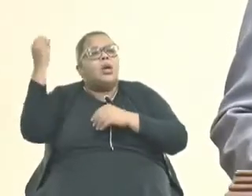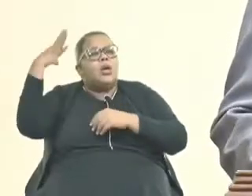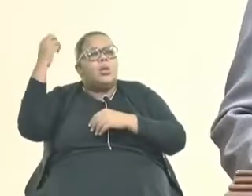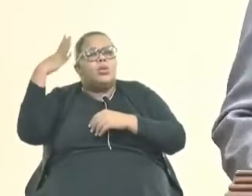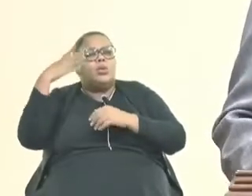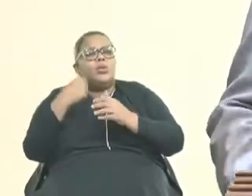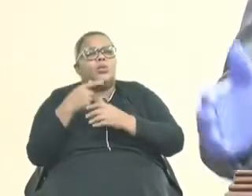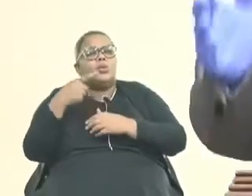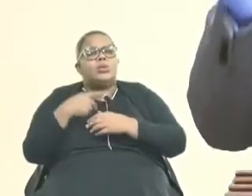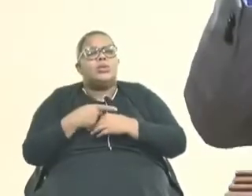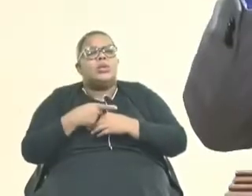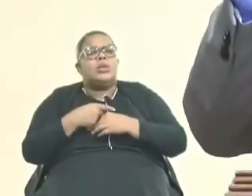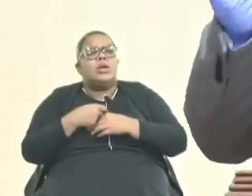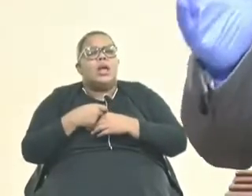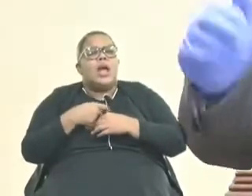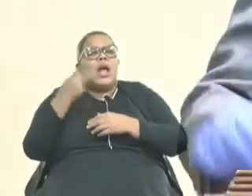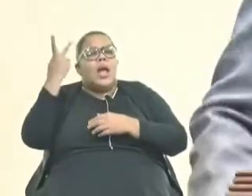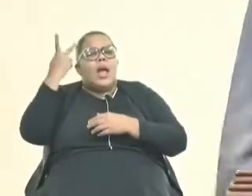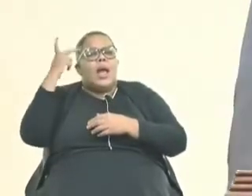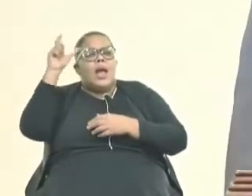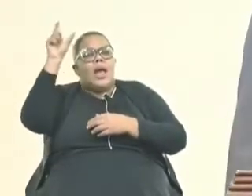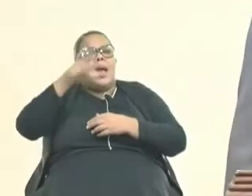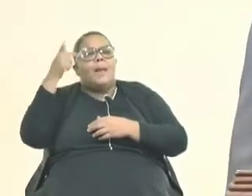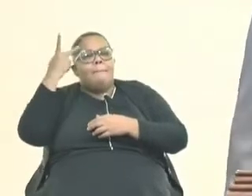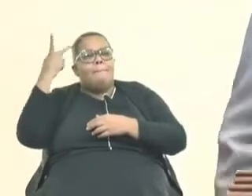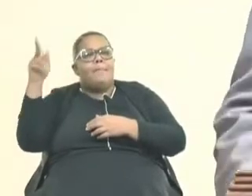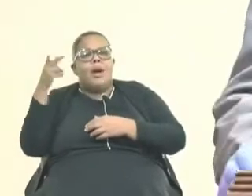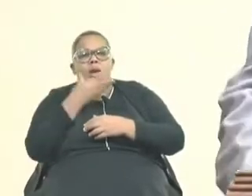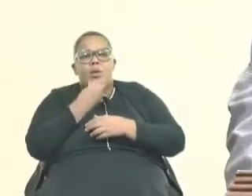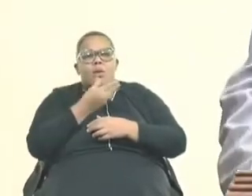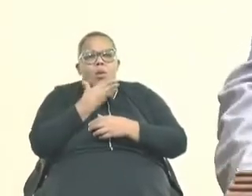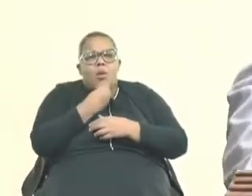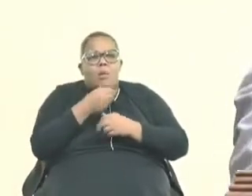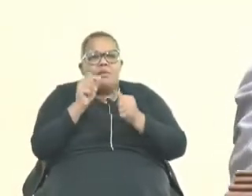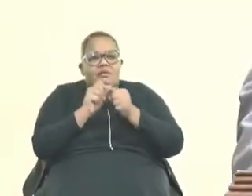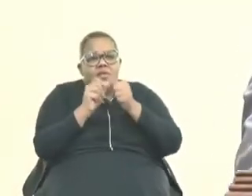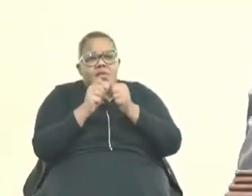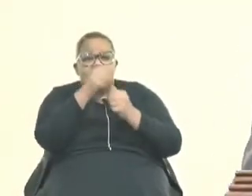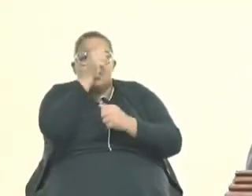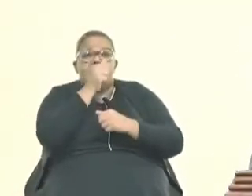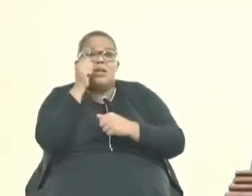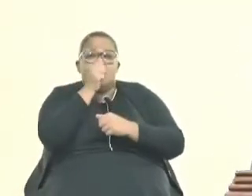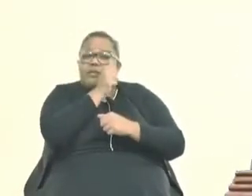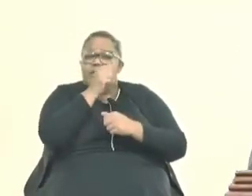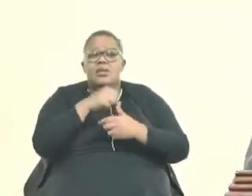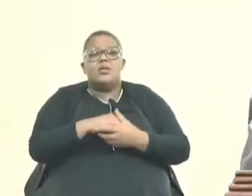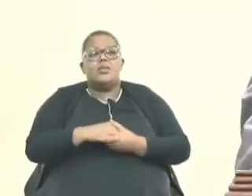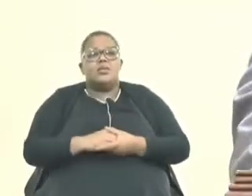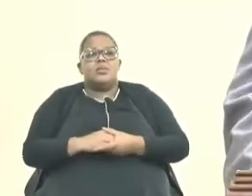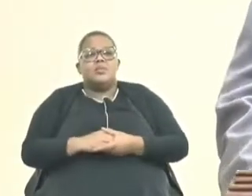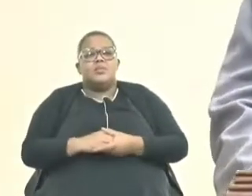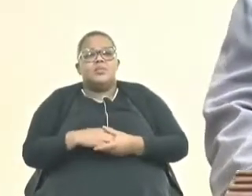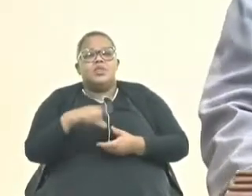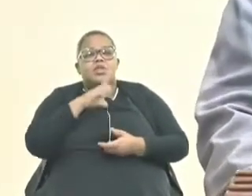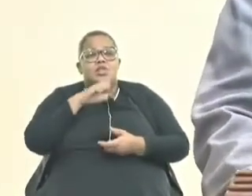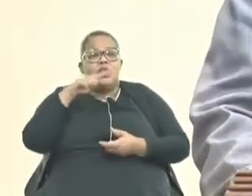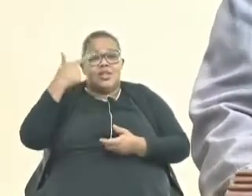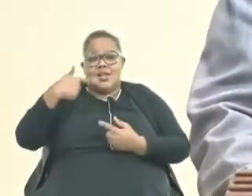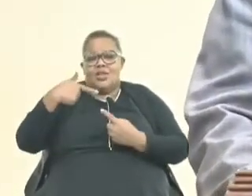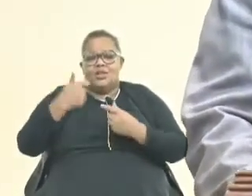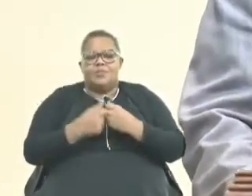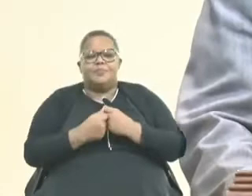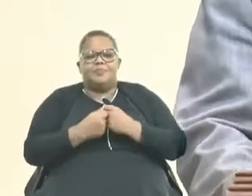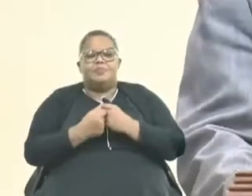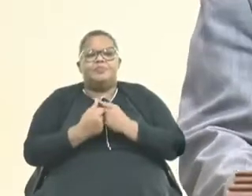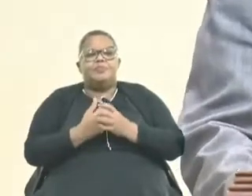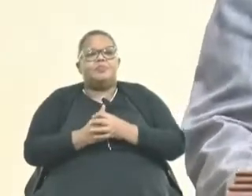sacerdotes pudessem realizar as suas tarefas esse Candelabro era Redondo eu tinha 7 para iOS